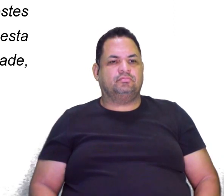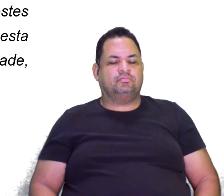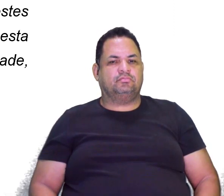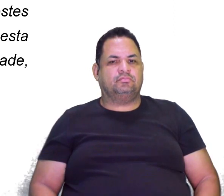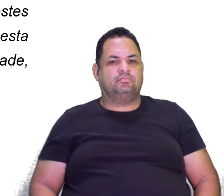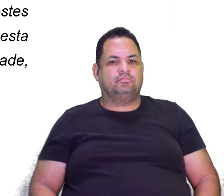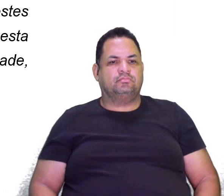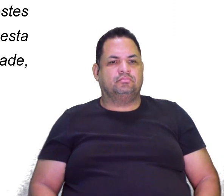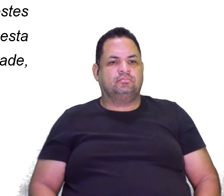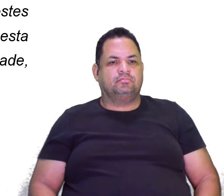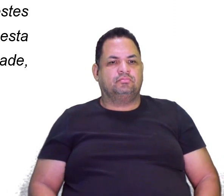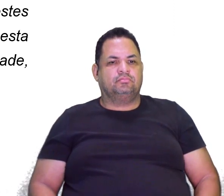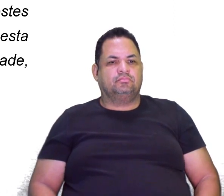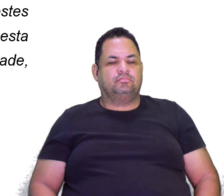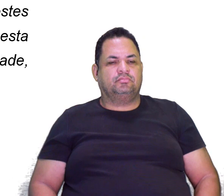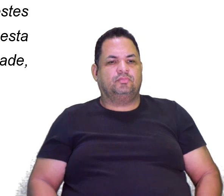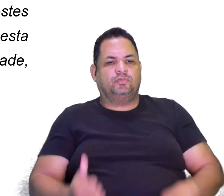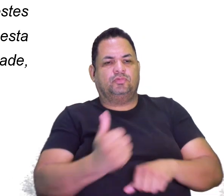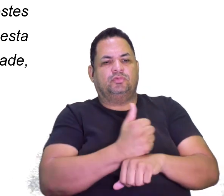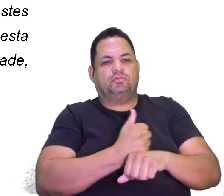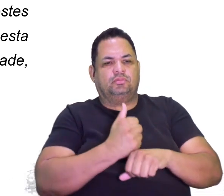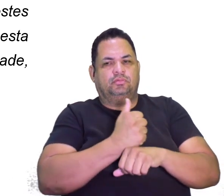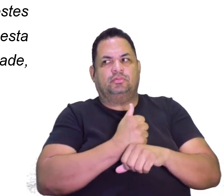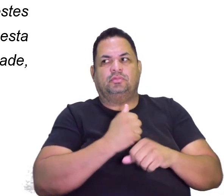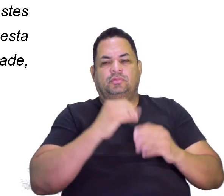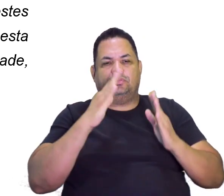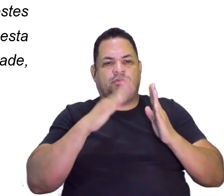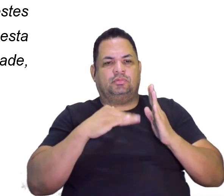Ou seja, os pintores